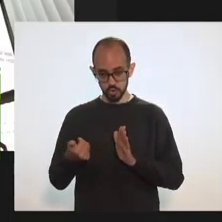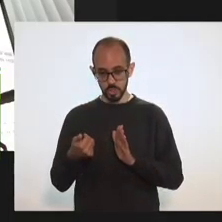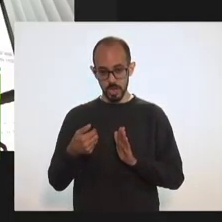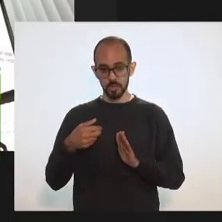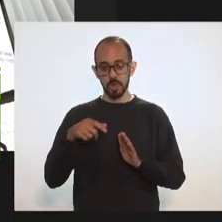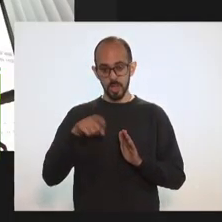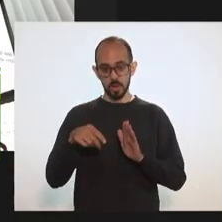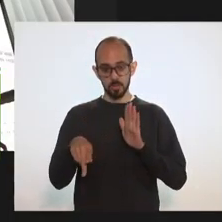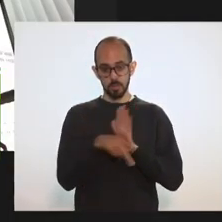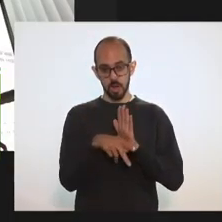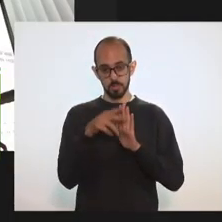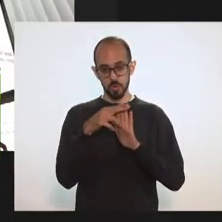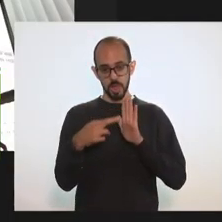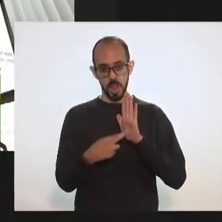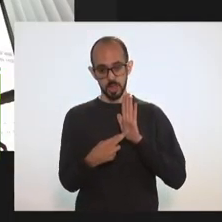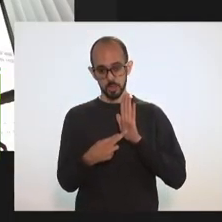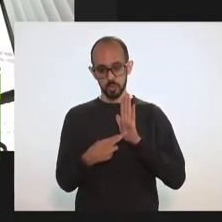carne nobre.